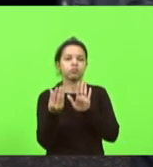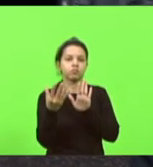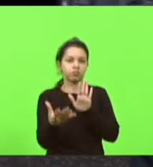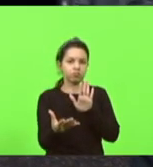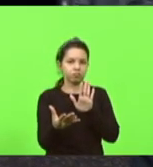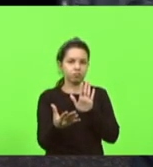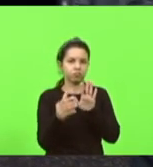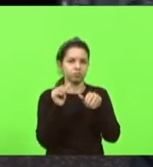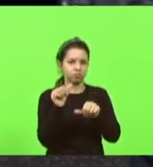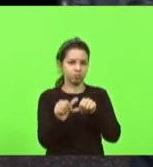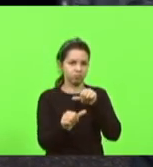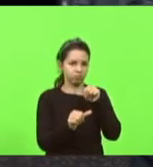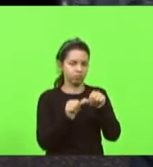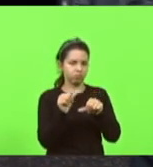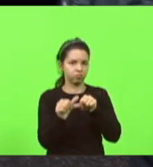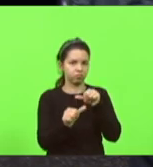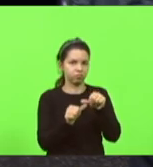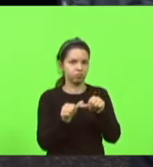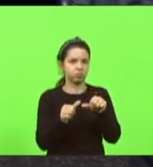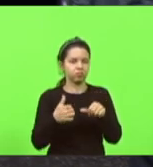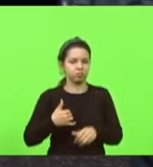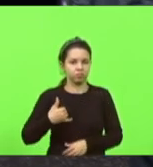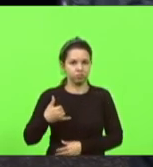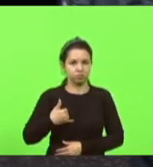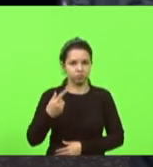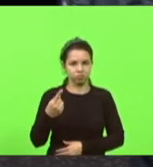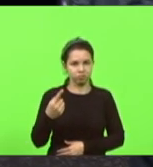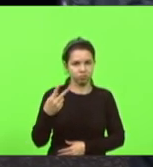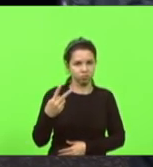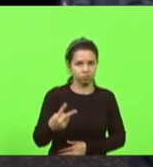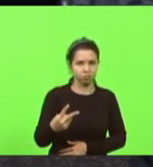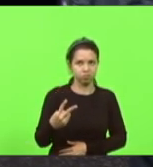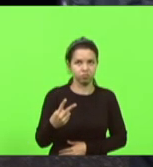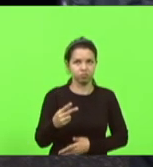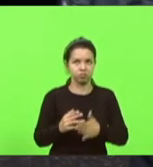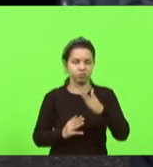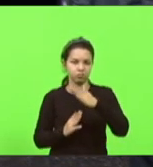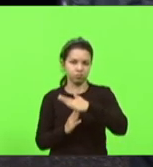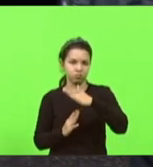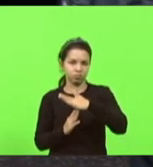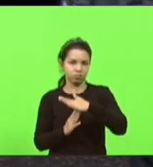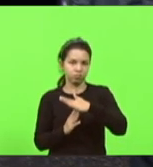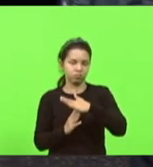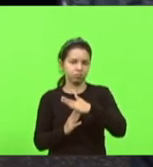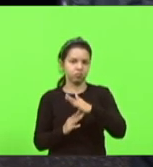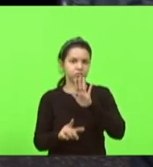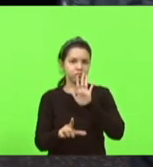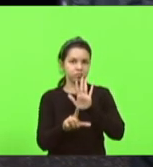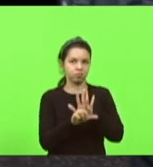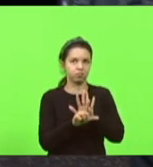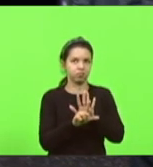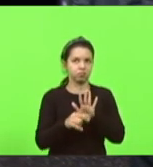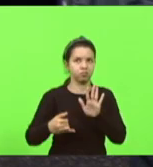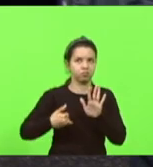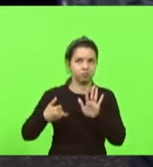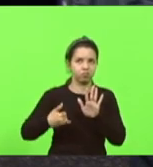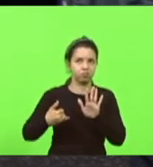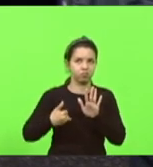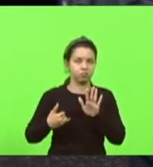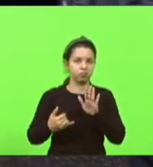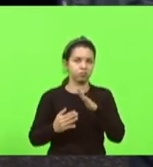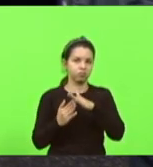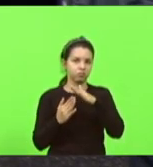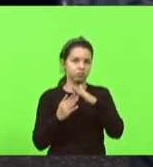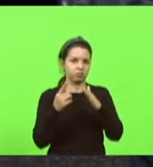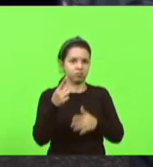O projeto de lei pretende alterar de 12, que é o limite da lei atual, para 14 anos o pagamento